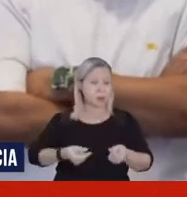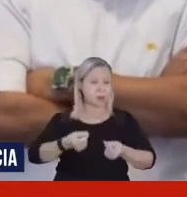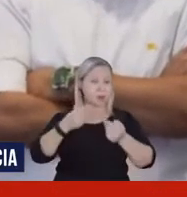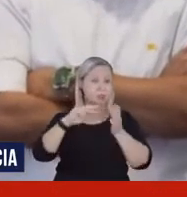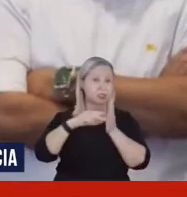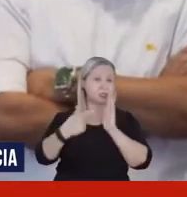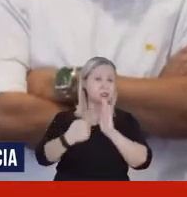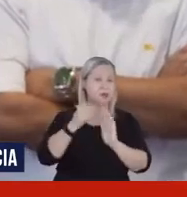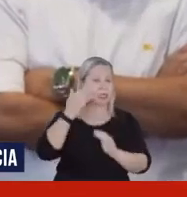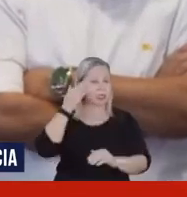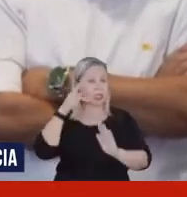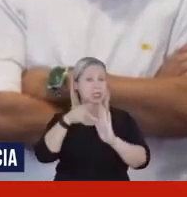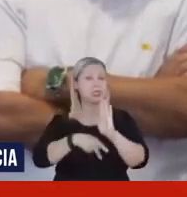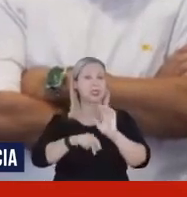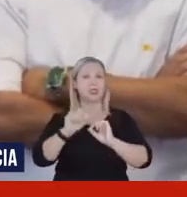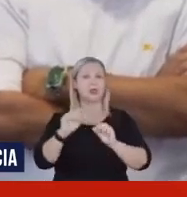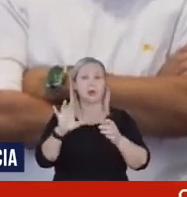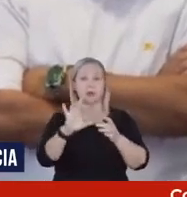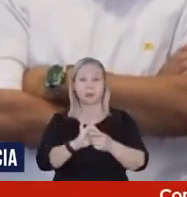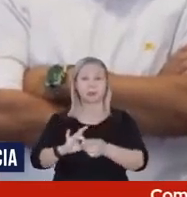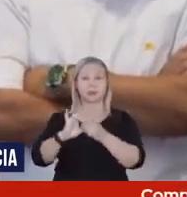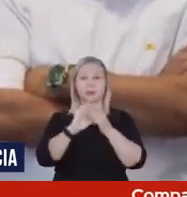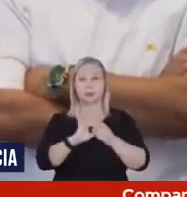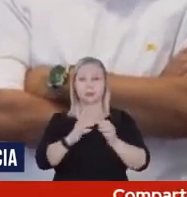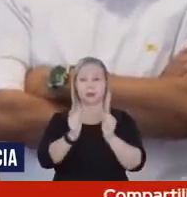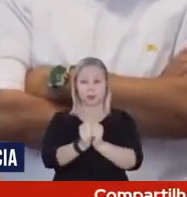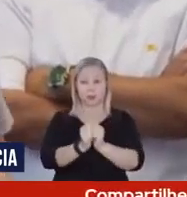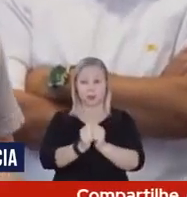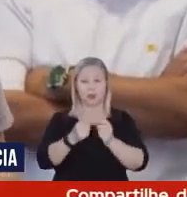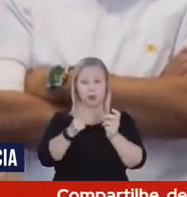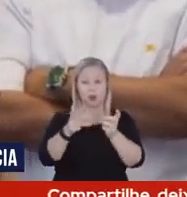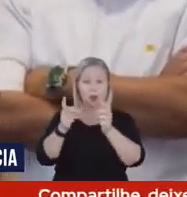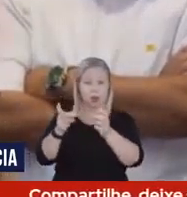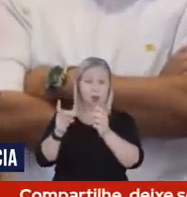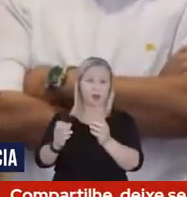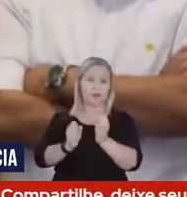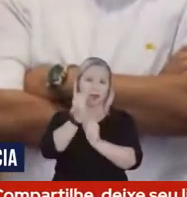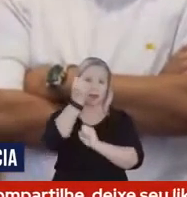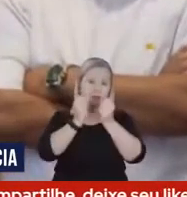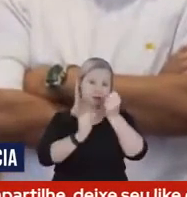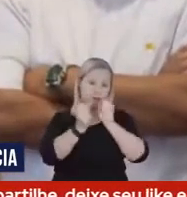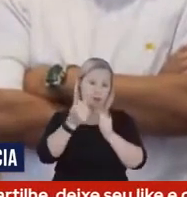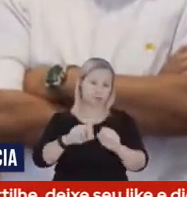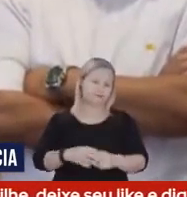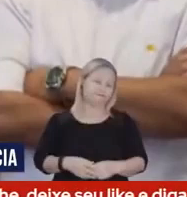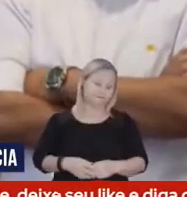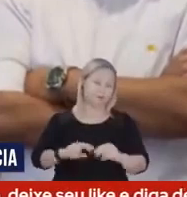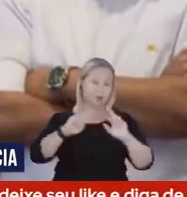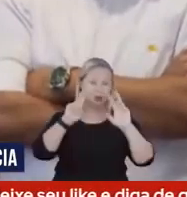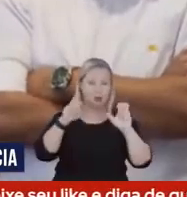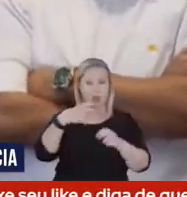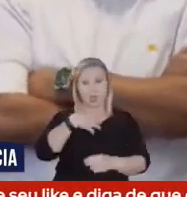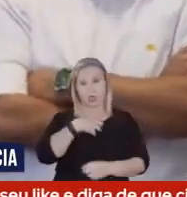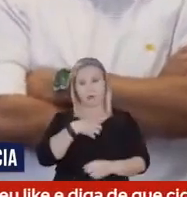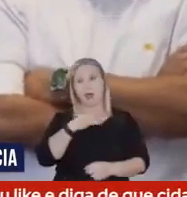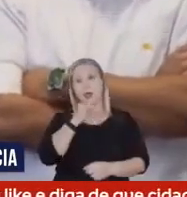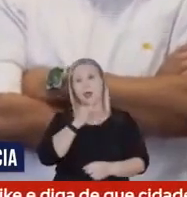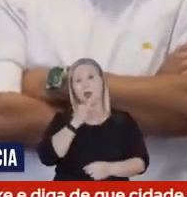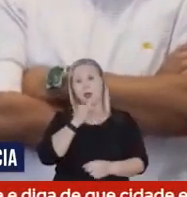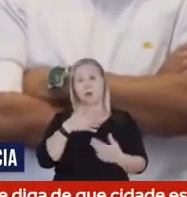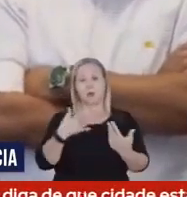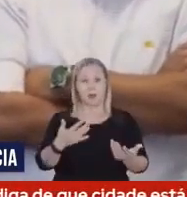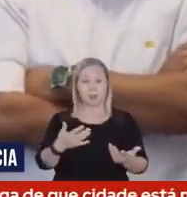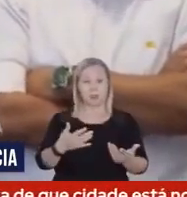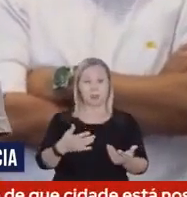colado, que é a venda das refinarias. No caso da Bahia, é sintomático. A empresa vendeu a refinaria, a